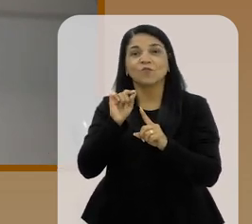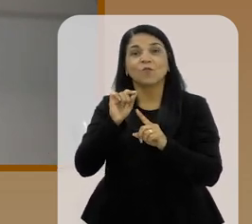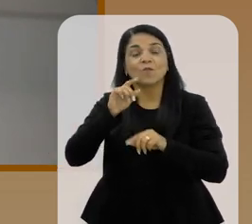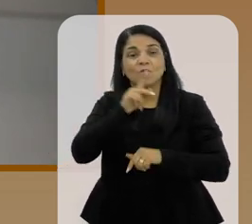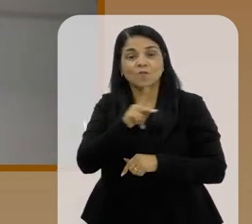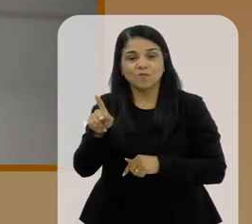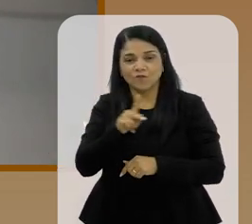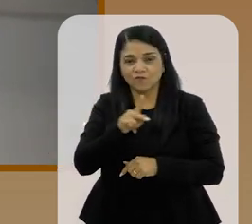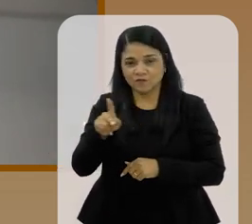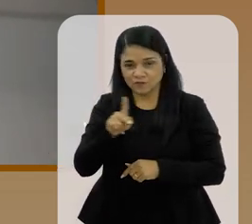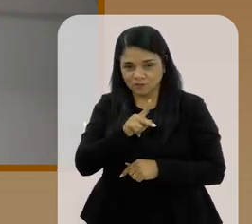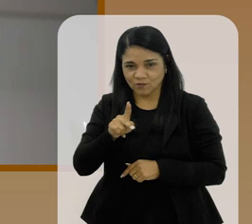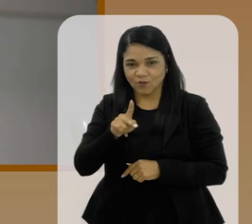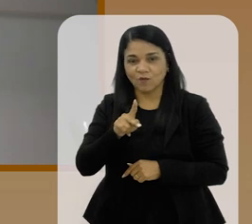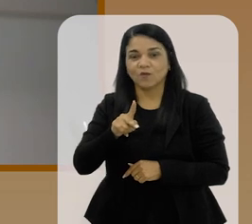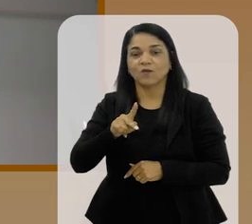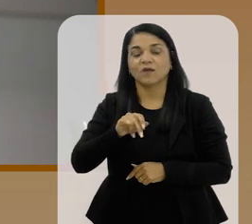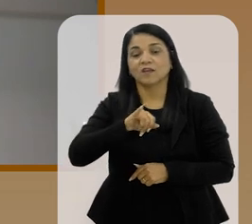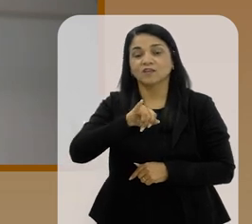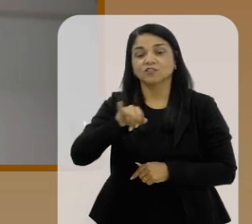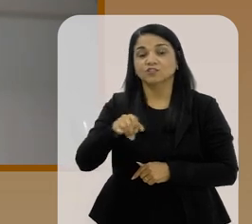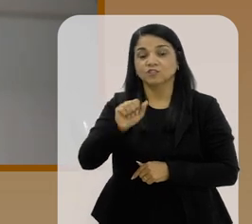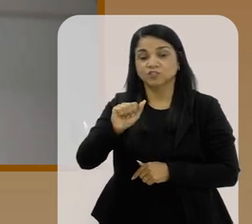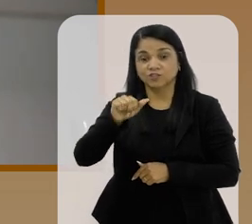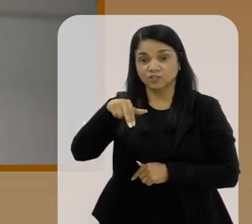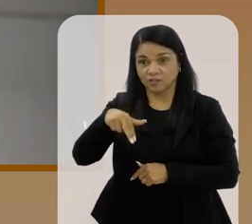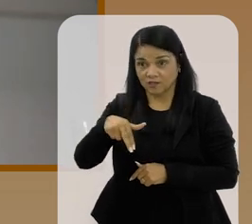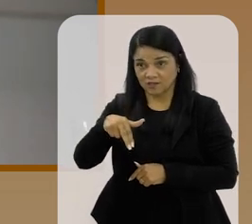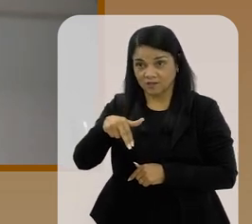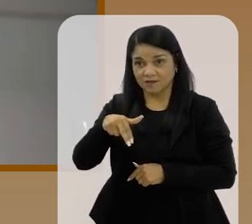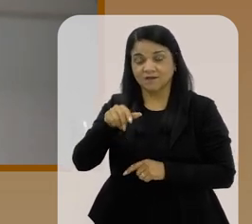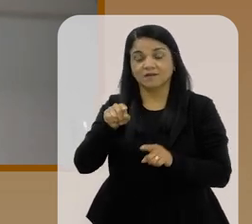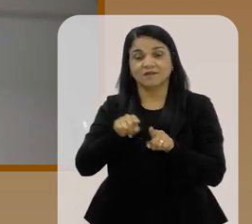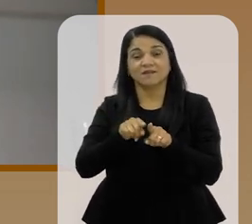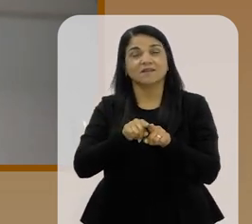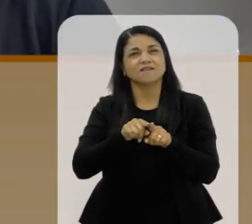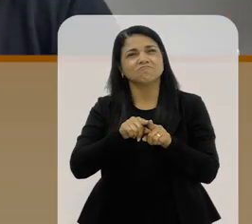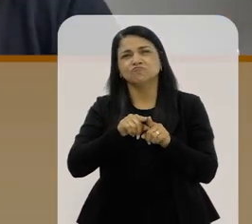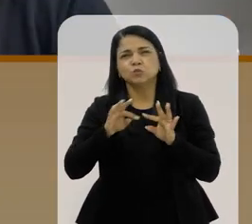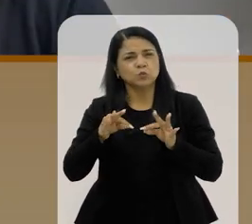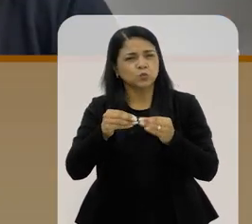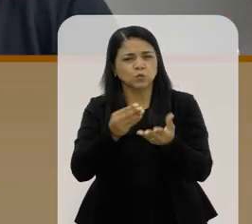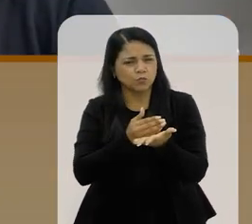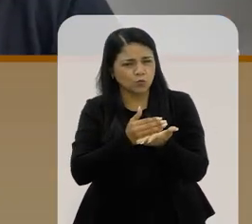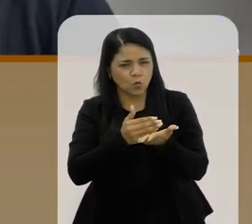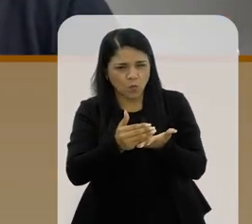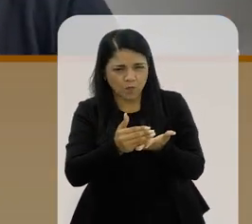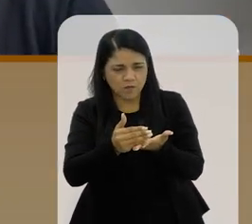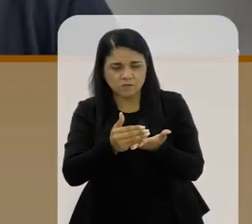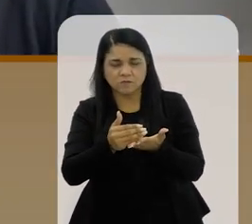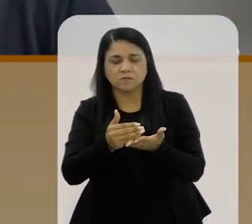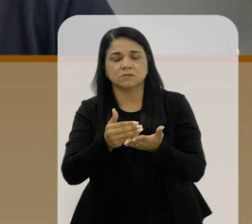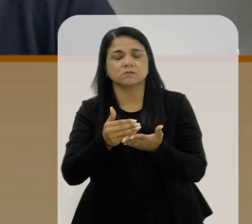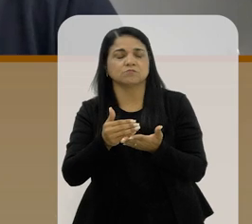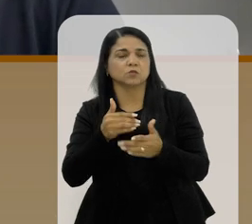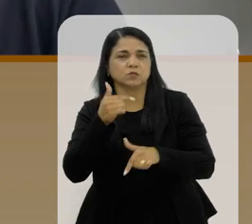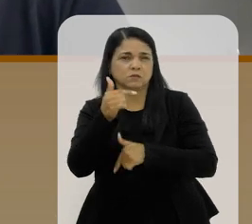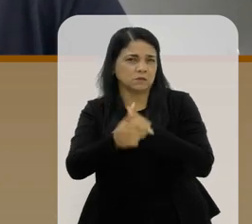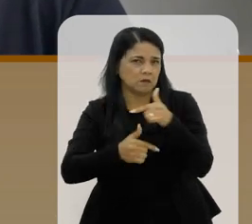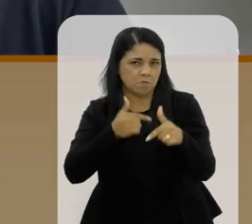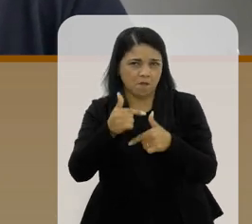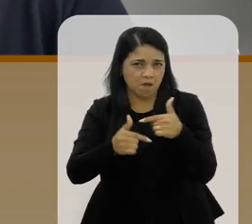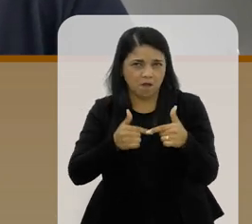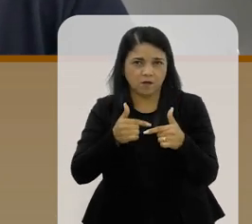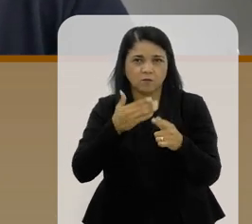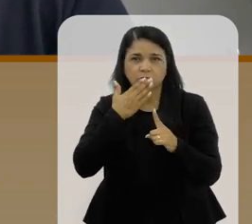pelos professores do IMPA com quem eu tinha contato. Então, isso determinou todo o início da minha carreira e muito do que eu faço